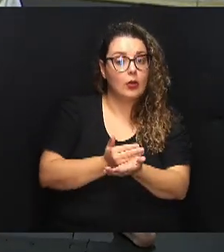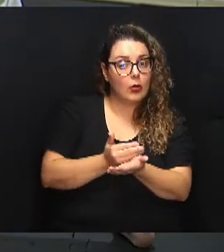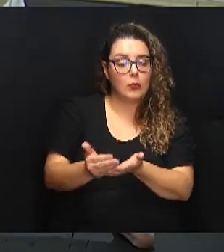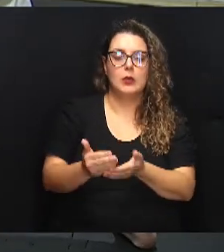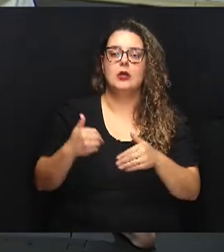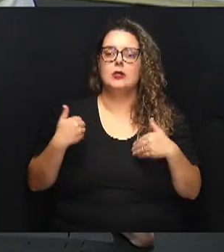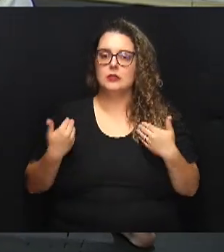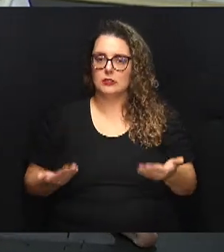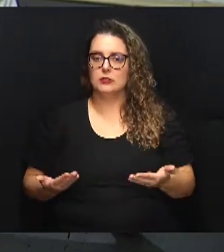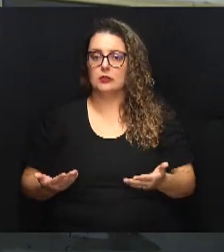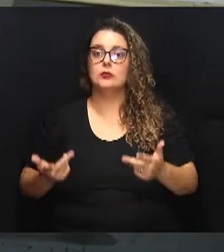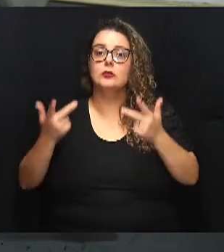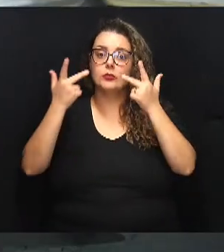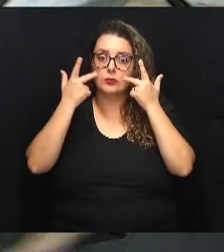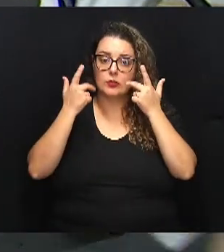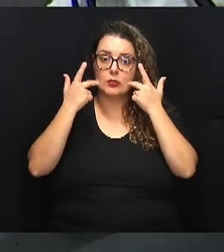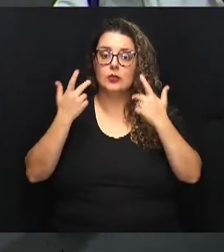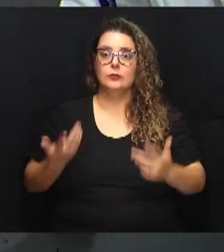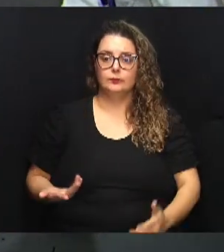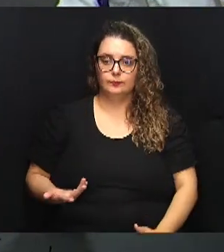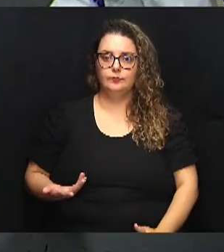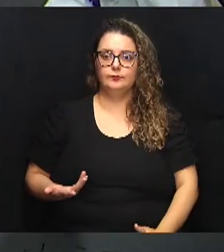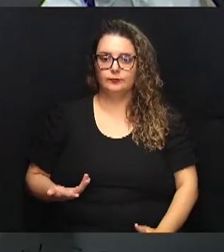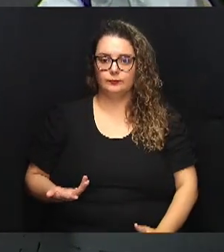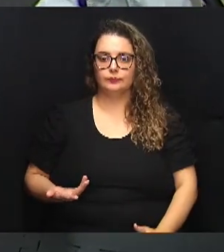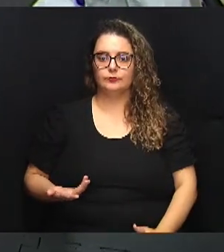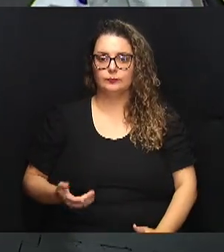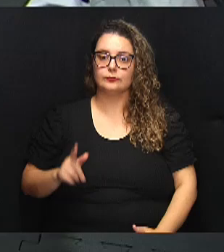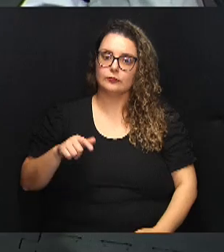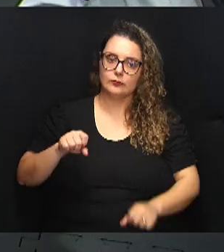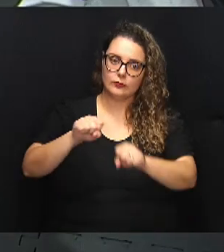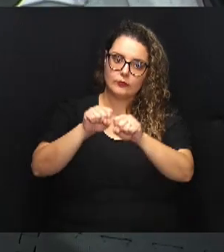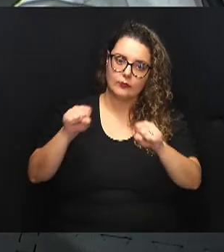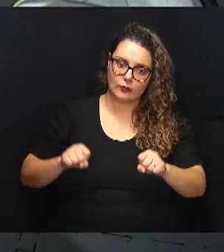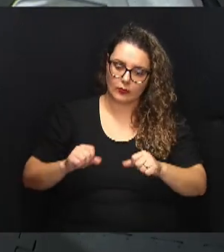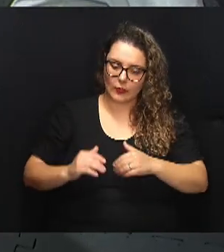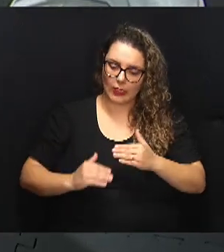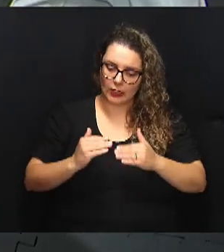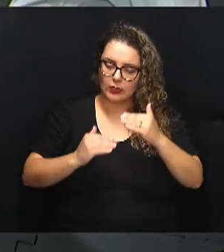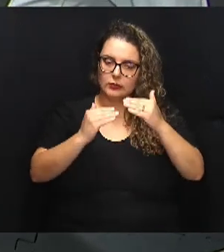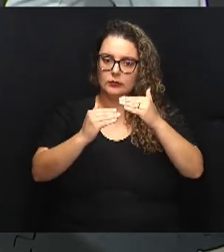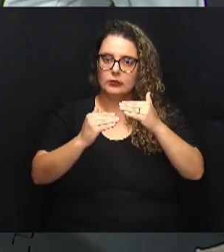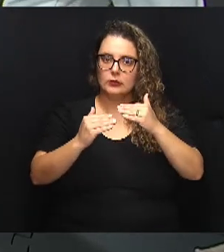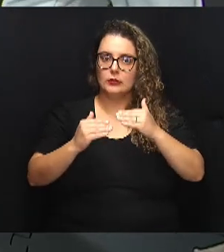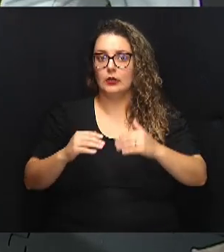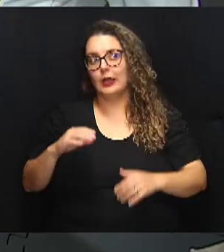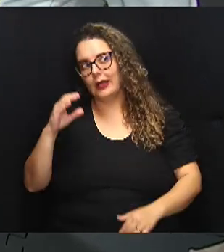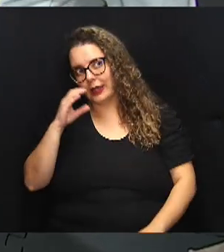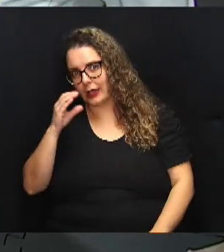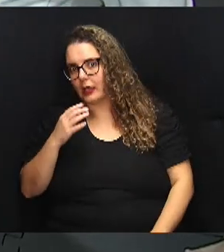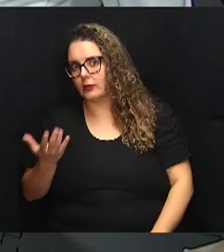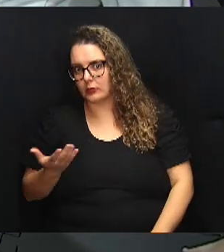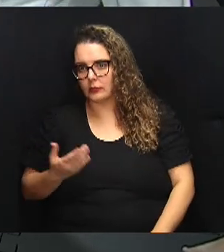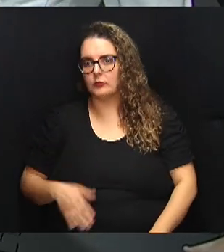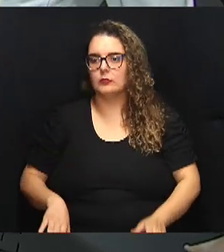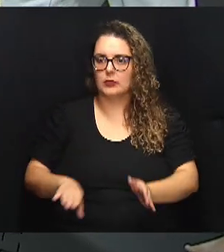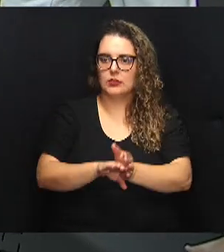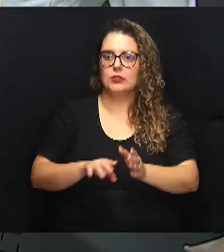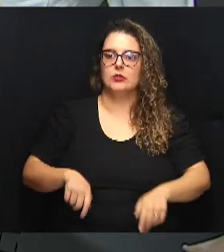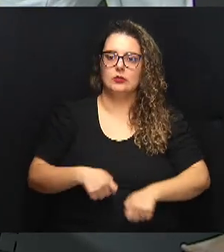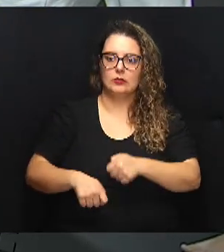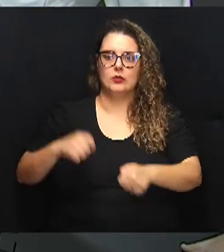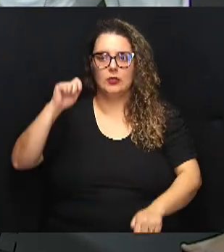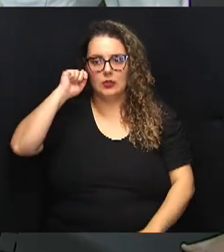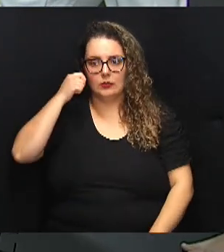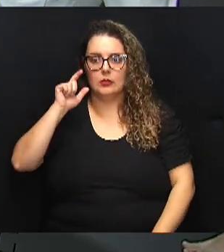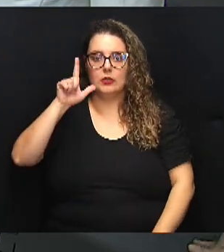Então, geralmente, é um sistema de graduação até que rápido para você chegar na faixa preta, porque